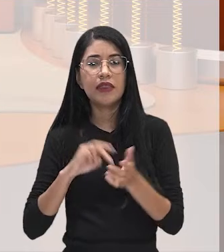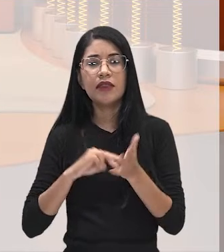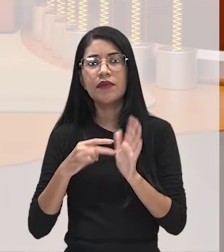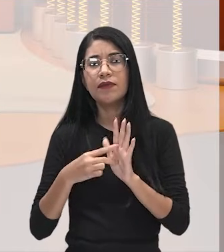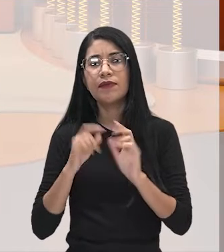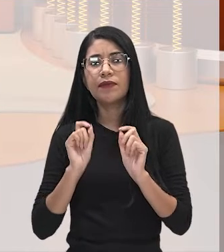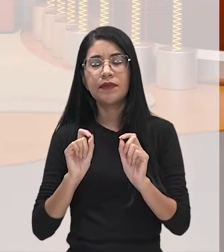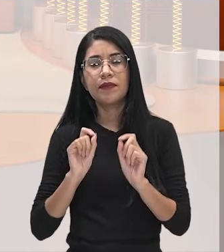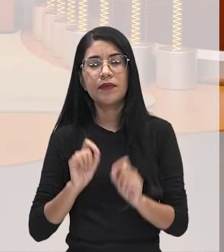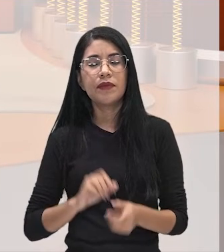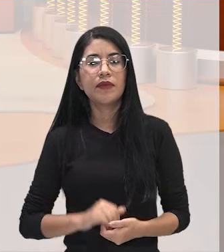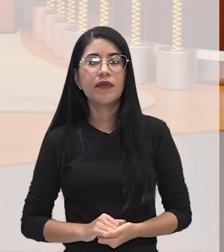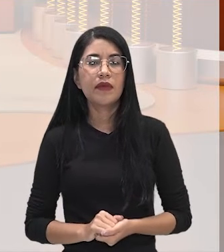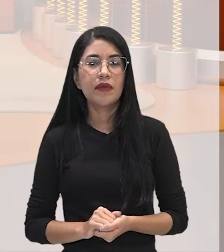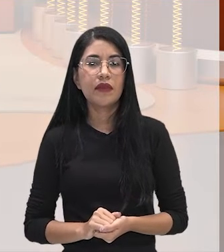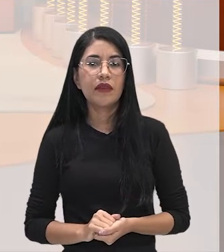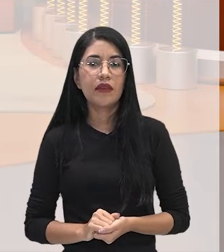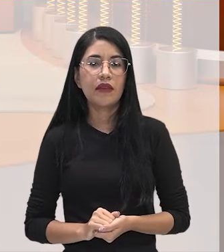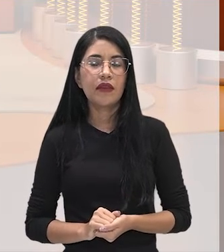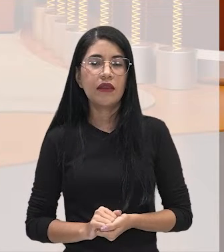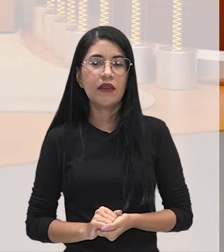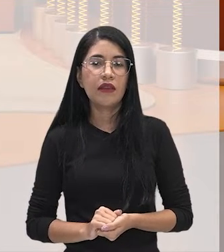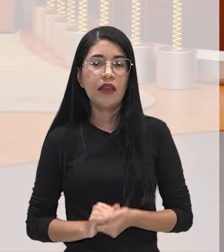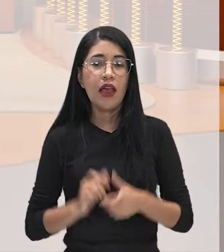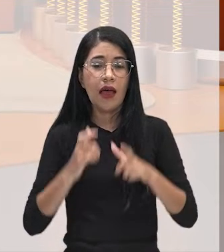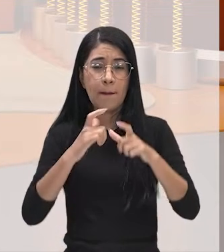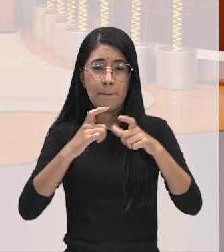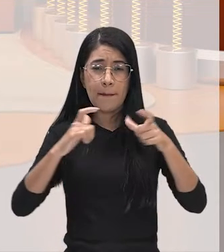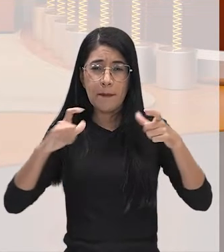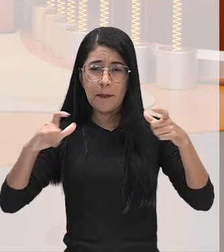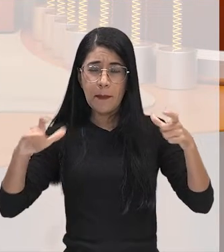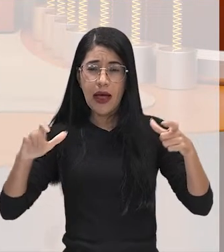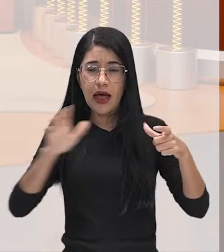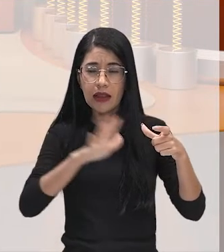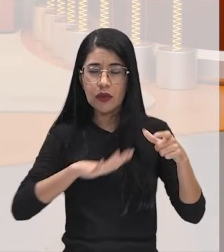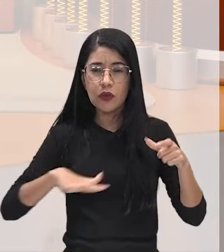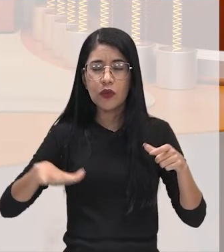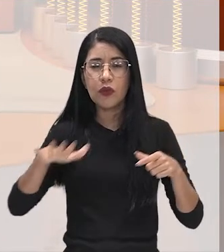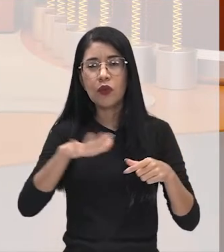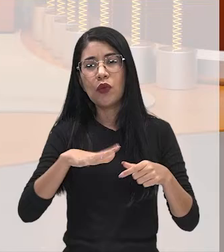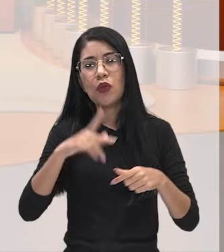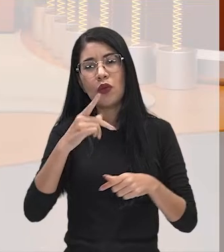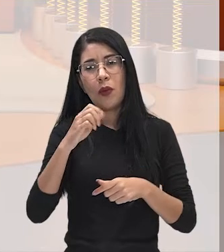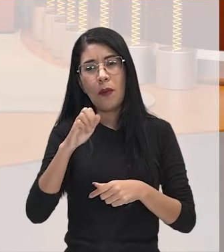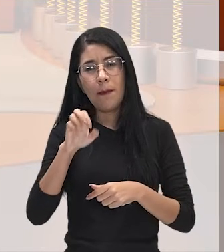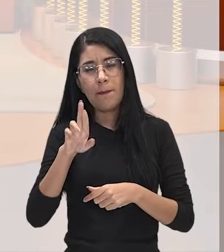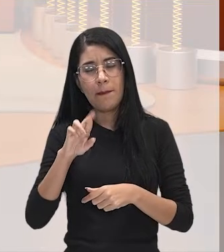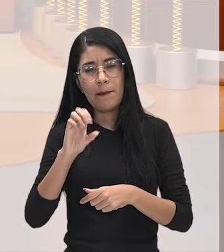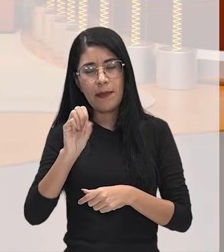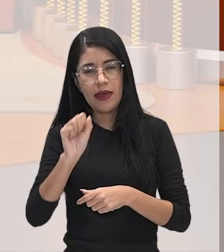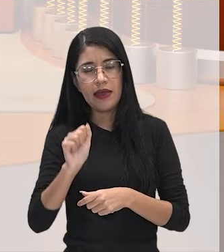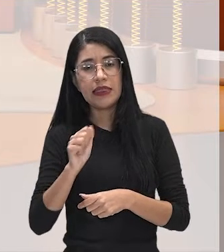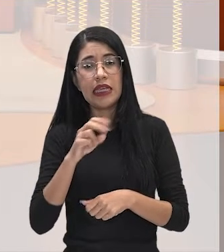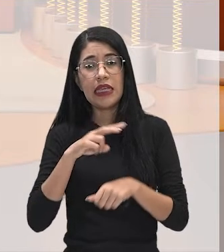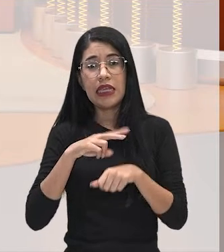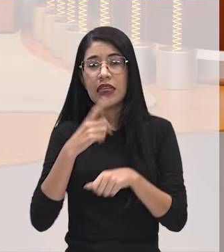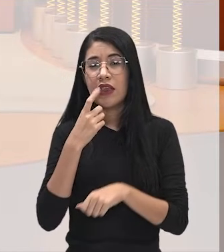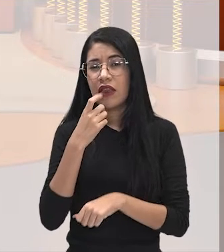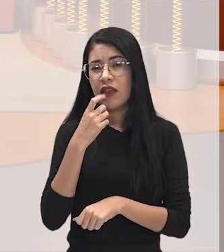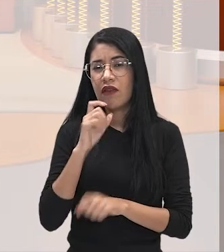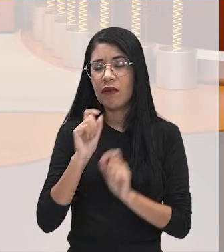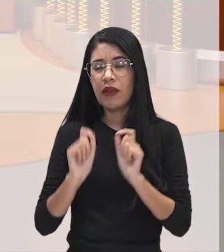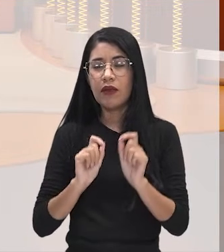professora? Olha só, a grande extensão territorial, então, do Império Persa e em vermelhozinho,